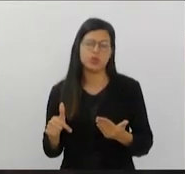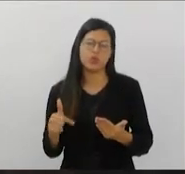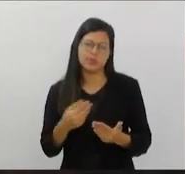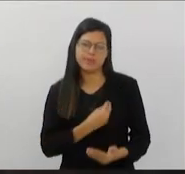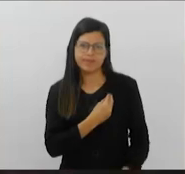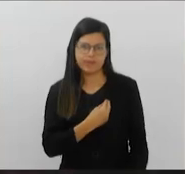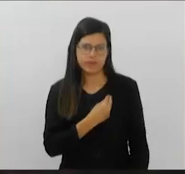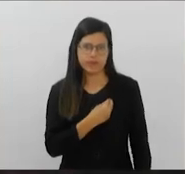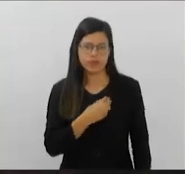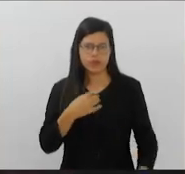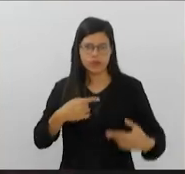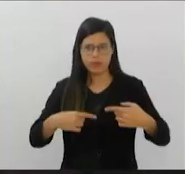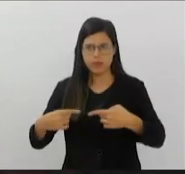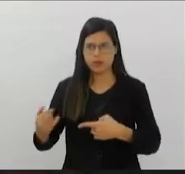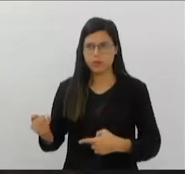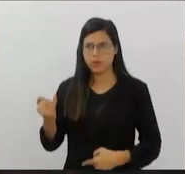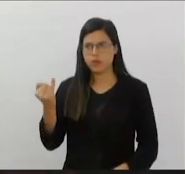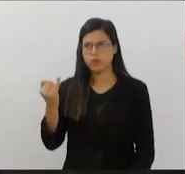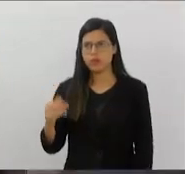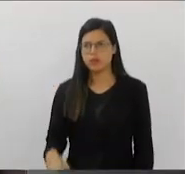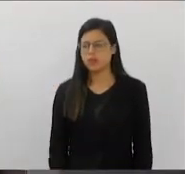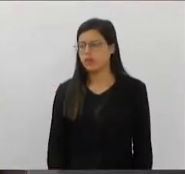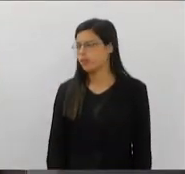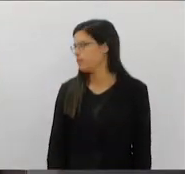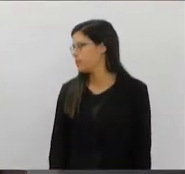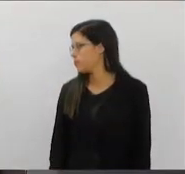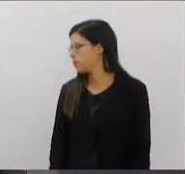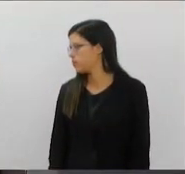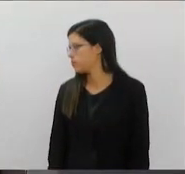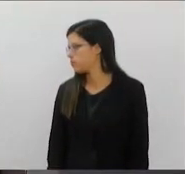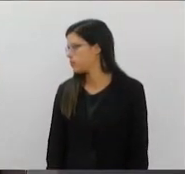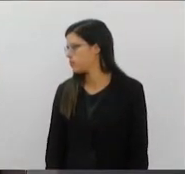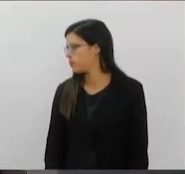presença nesse debate tão importante.